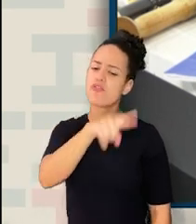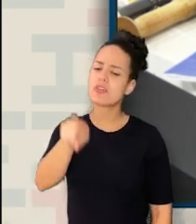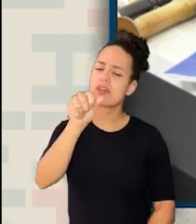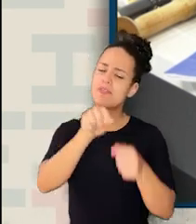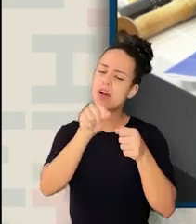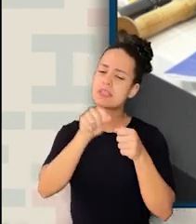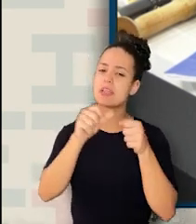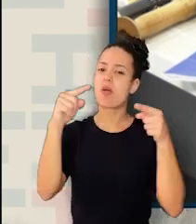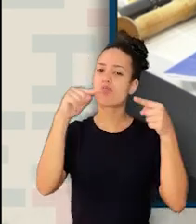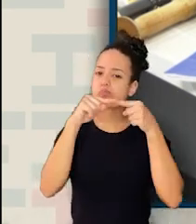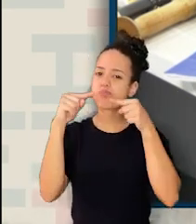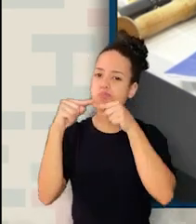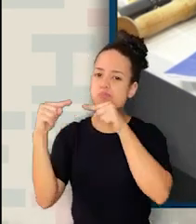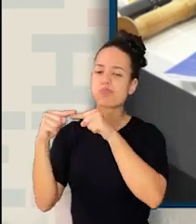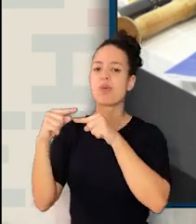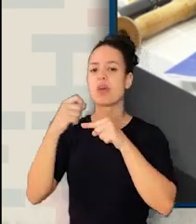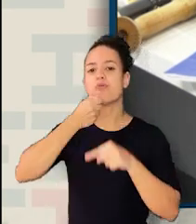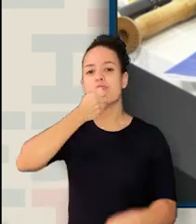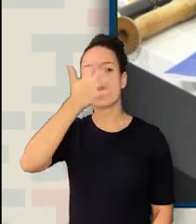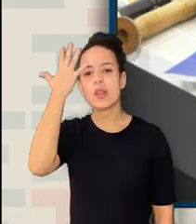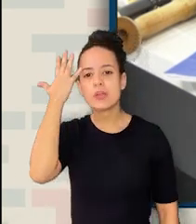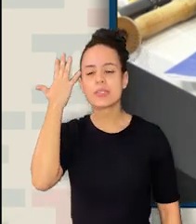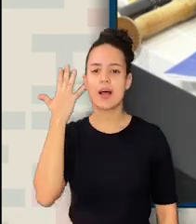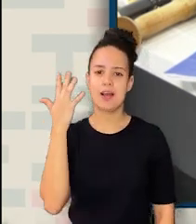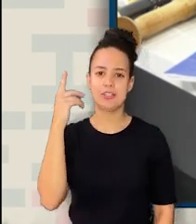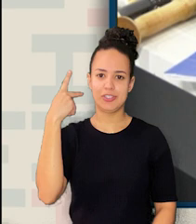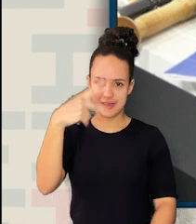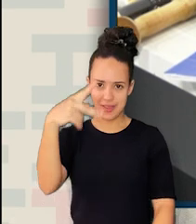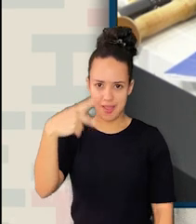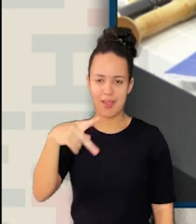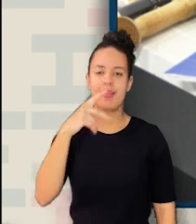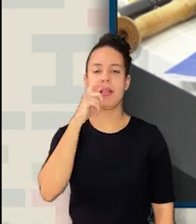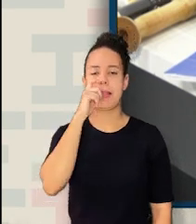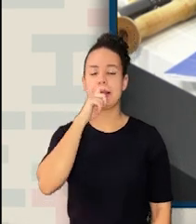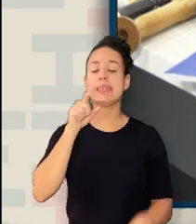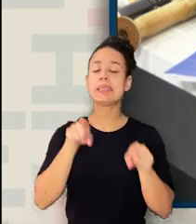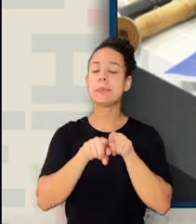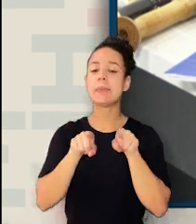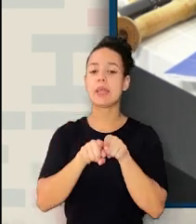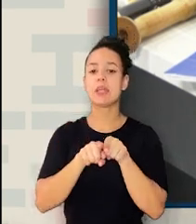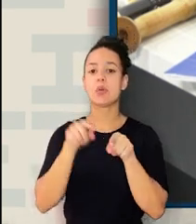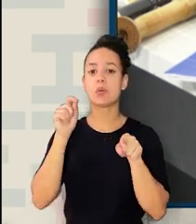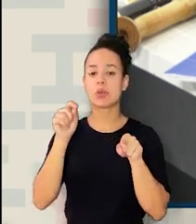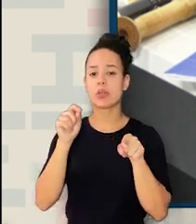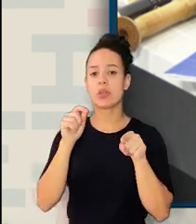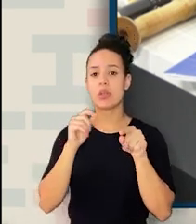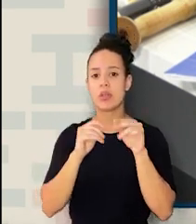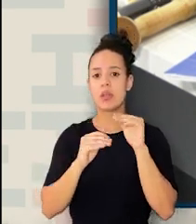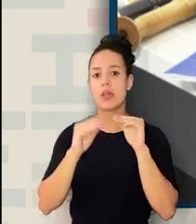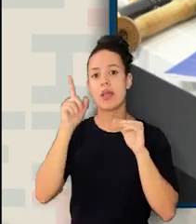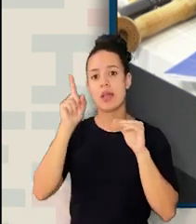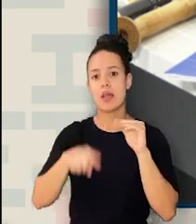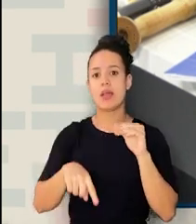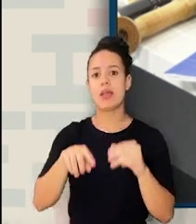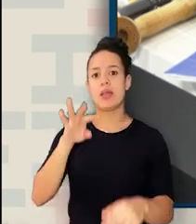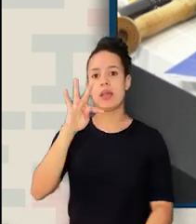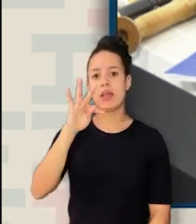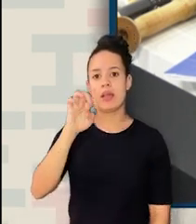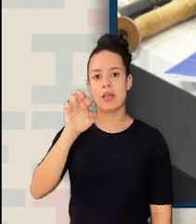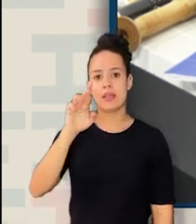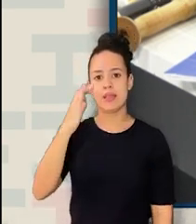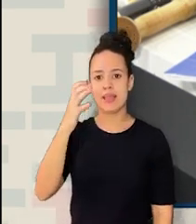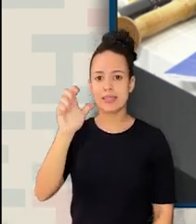fazer, combinando também a velocidade dessa escala e a sobreposição de terças e